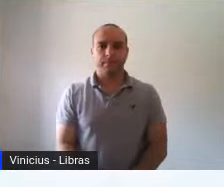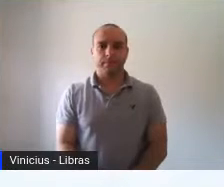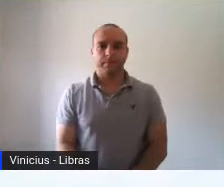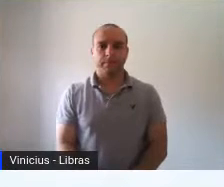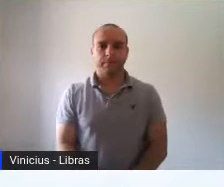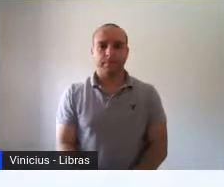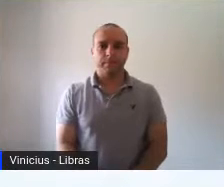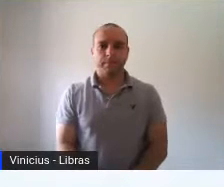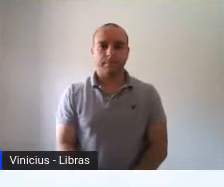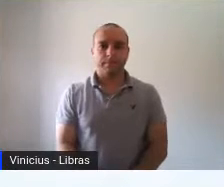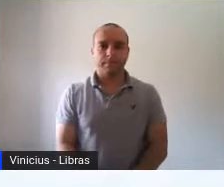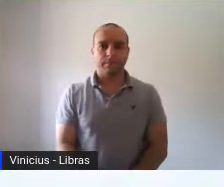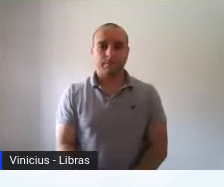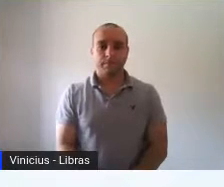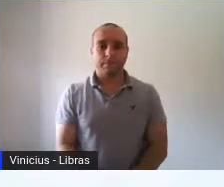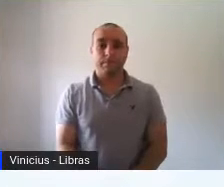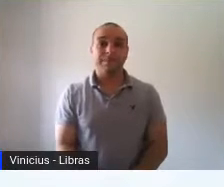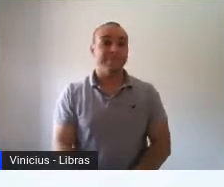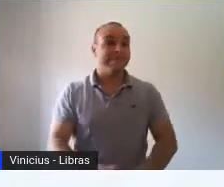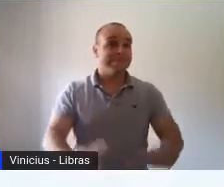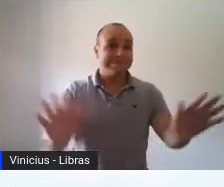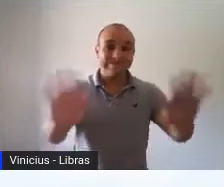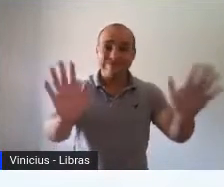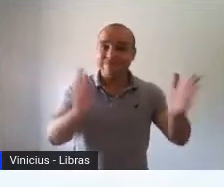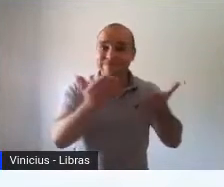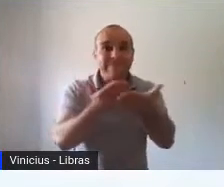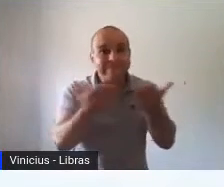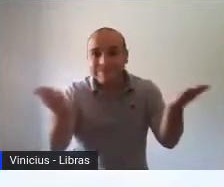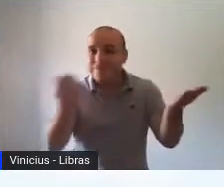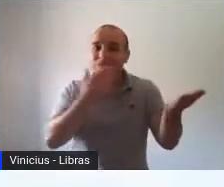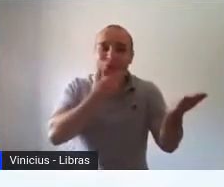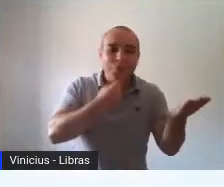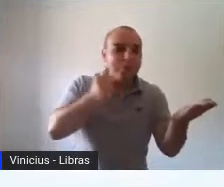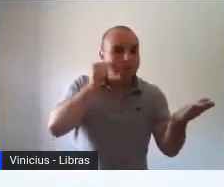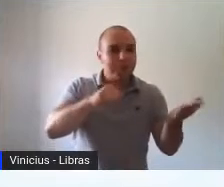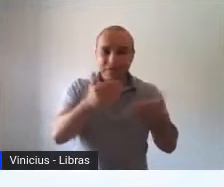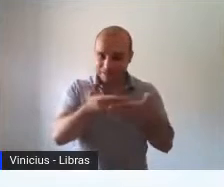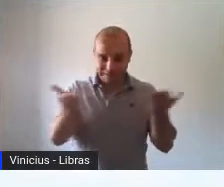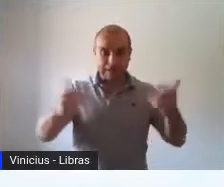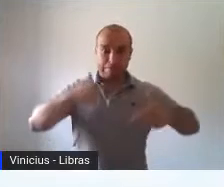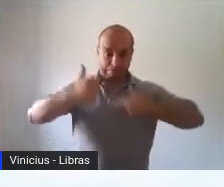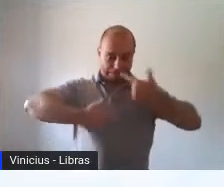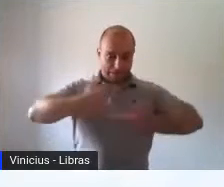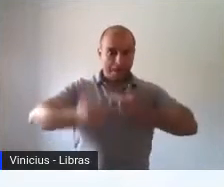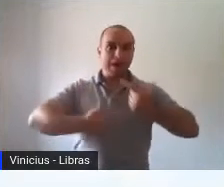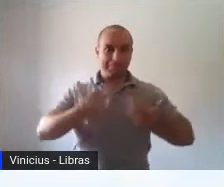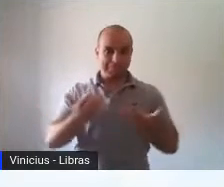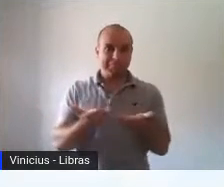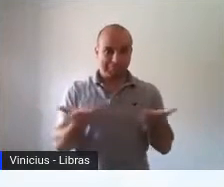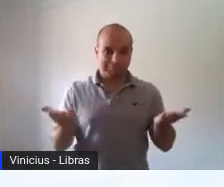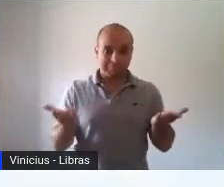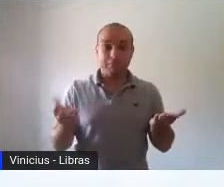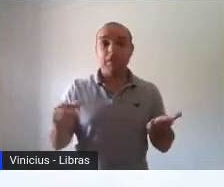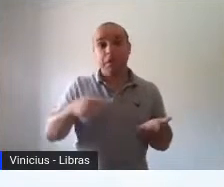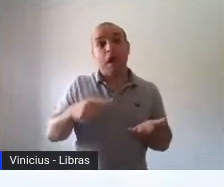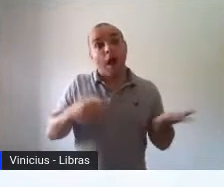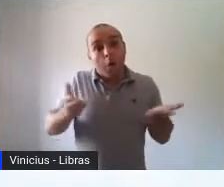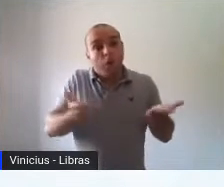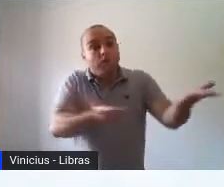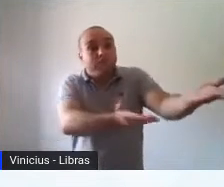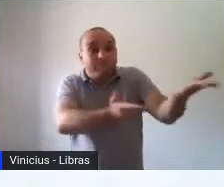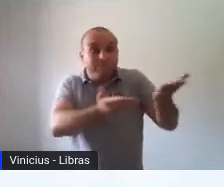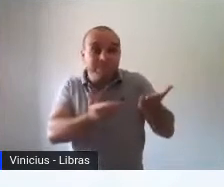Boa tarde, trabalhadores e trabalhadores. Nós estamos hoje aqui mais uma vez com o nosso companheiro Sandro Silva, ele que é